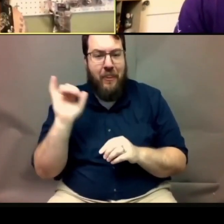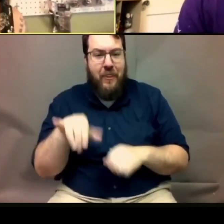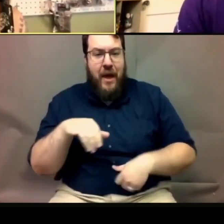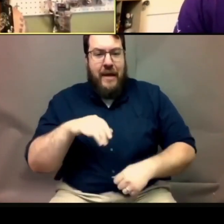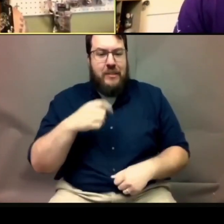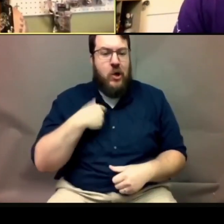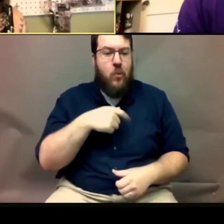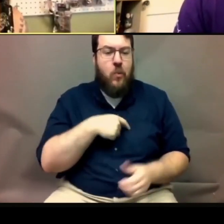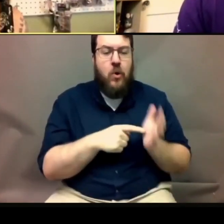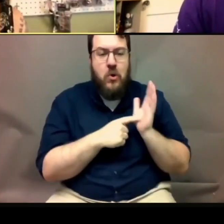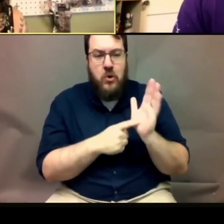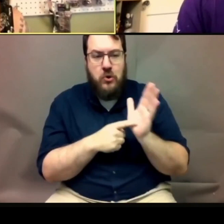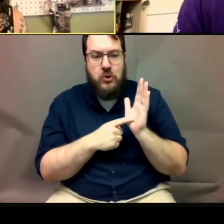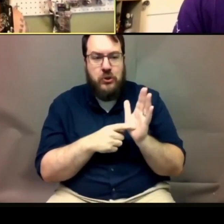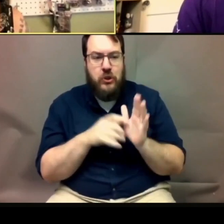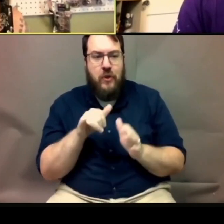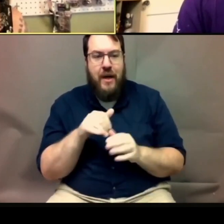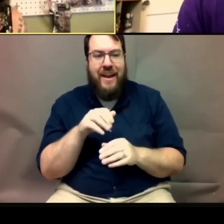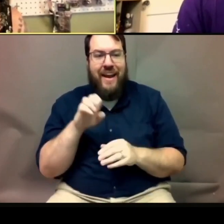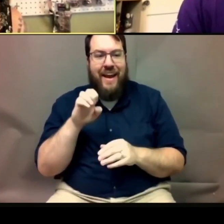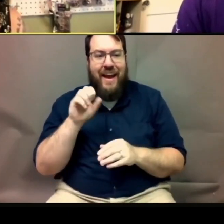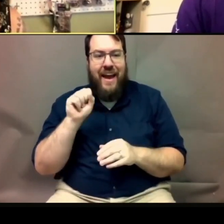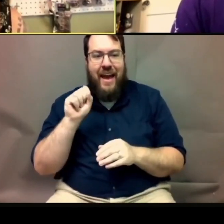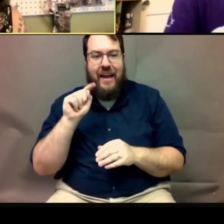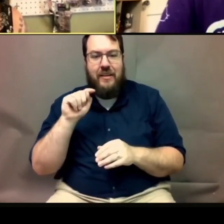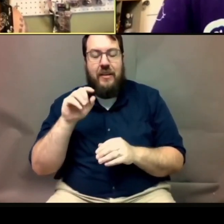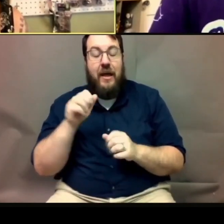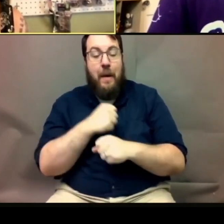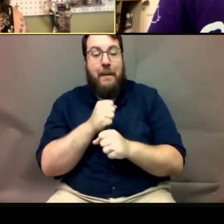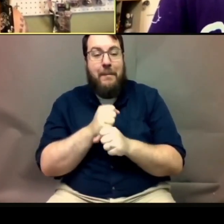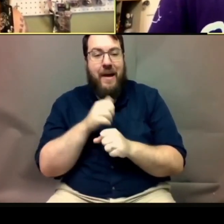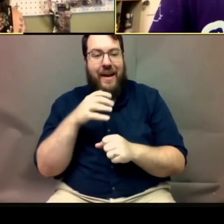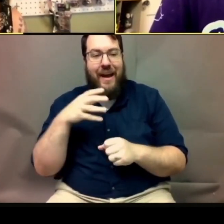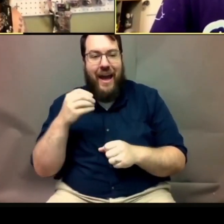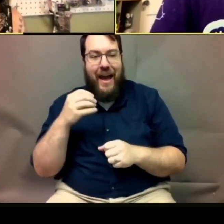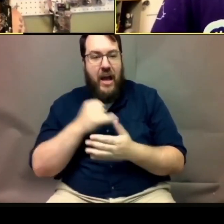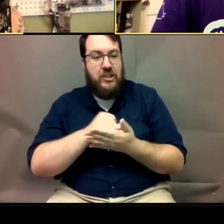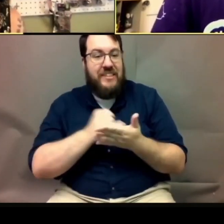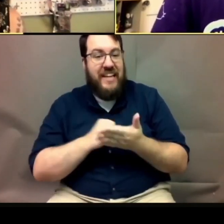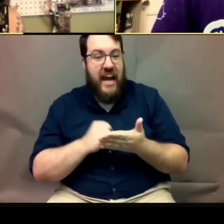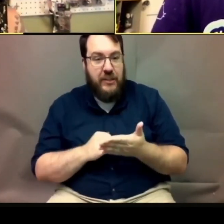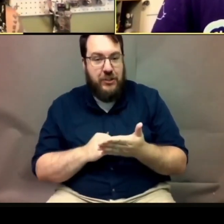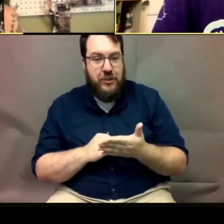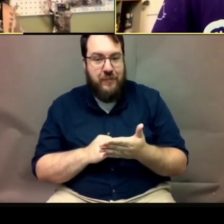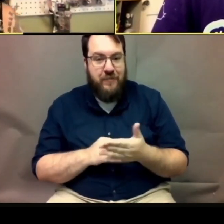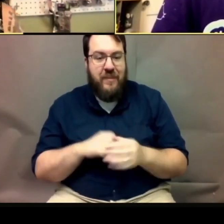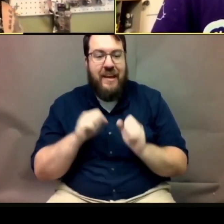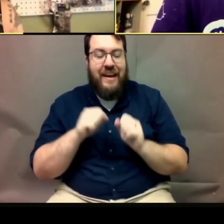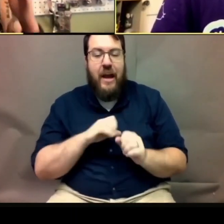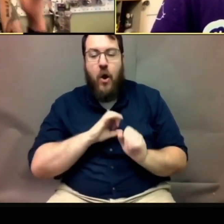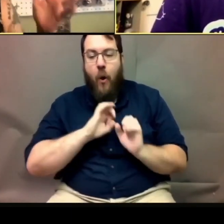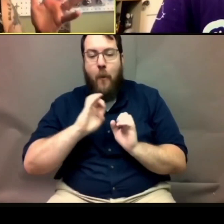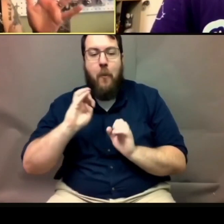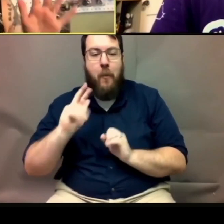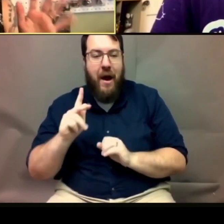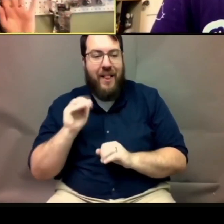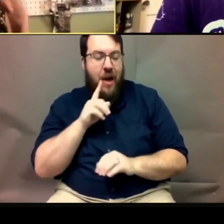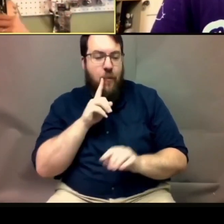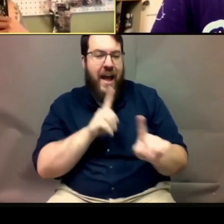você falar da codificação do mouse. Então, vamos mostrar o app do Etch a Sketch, que é o Make a Sketch.